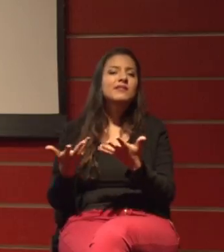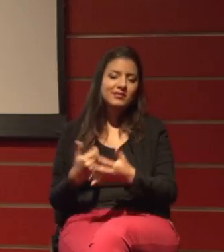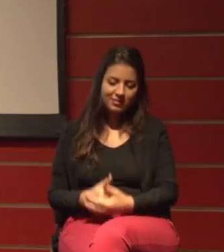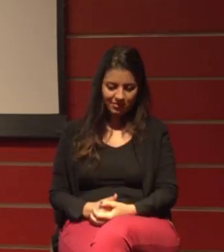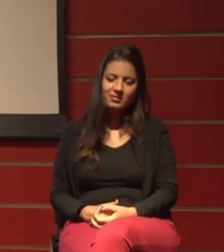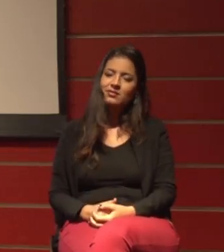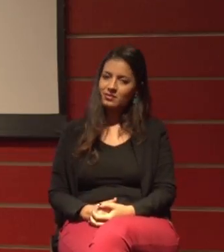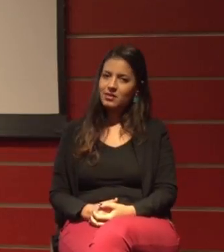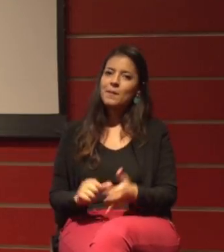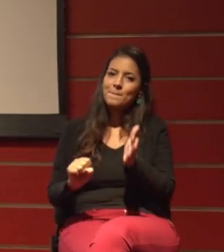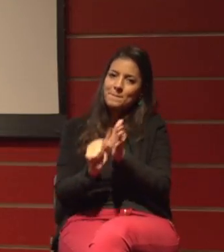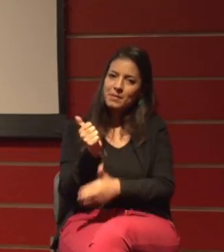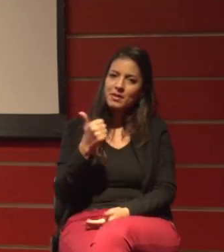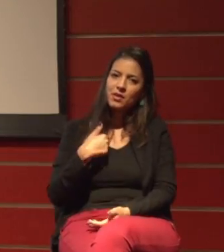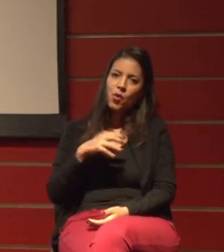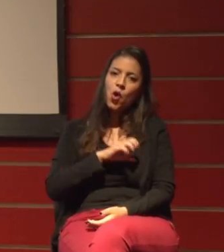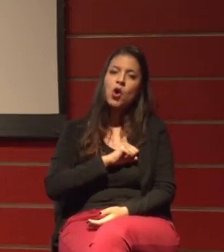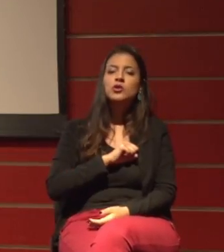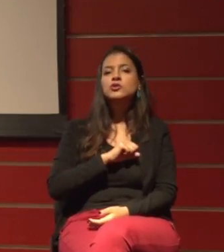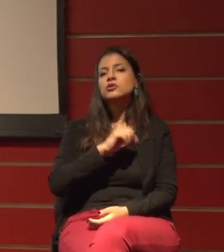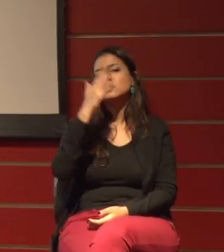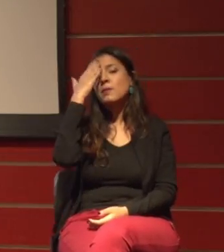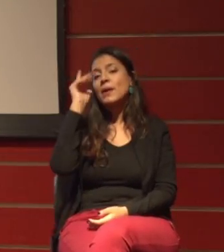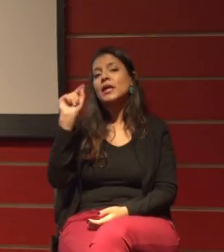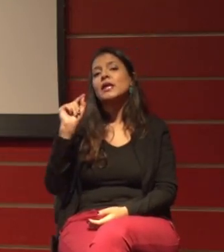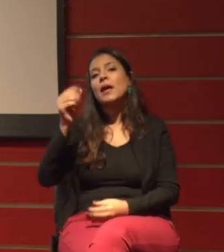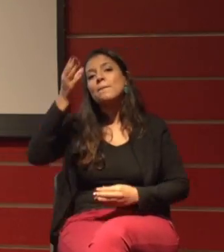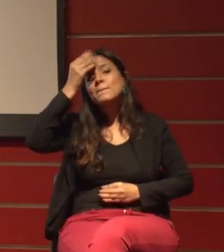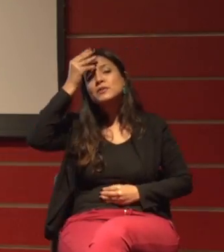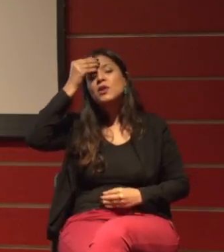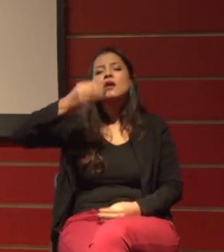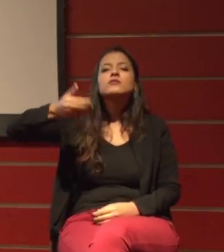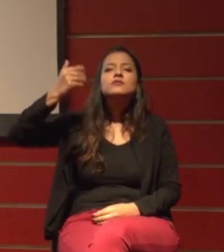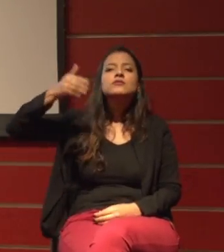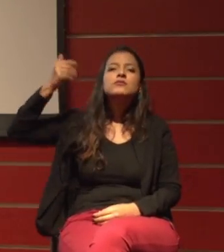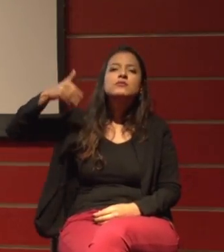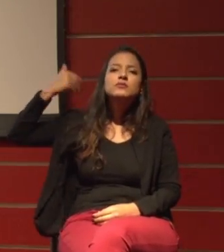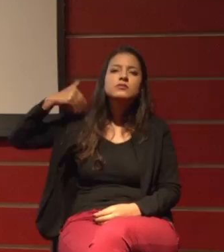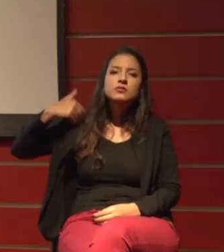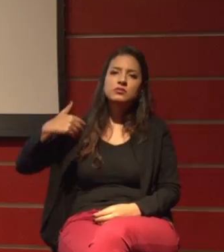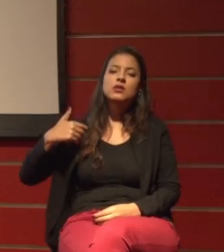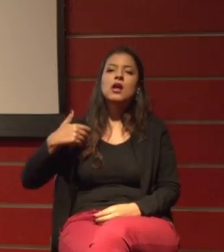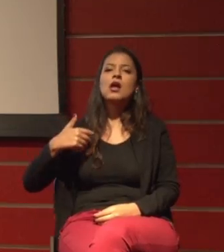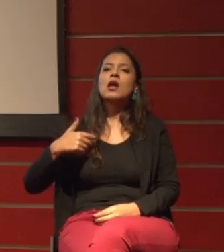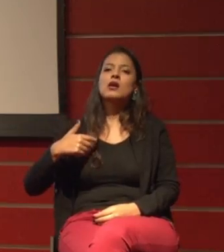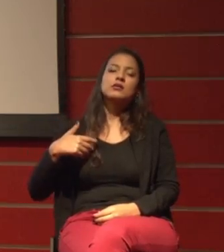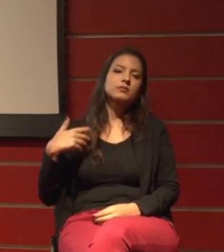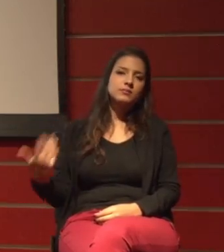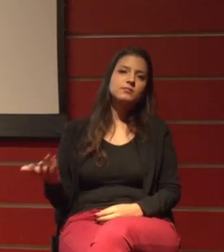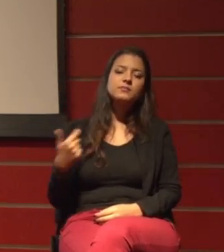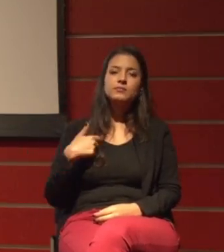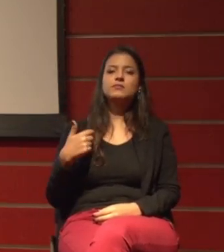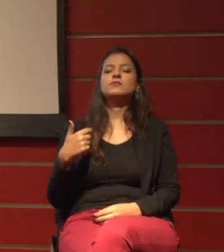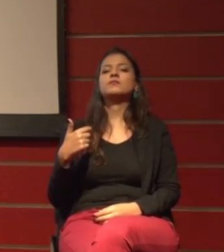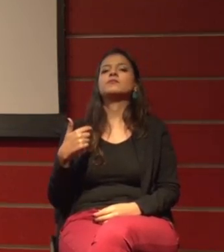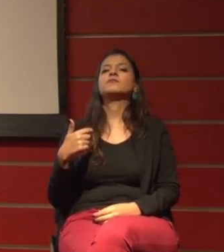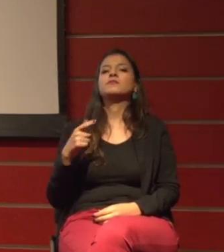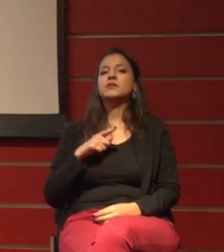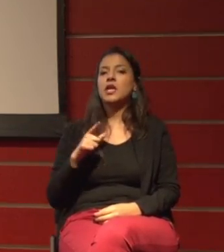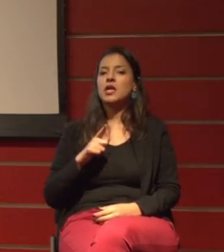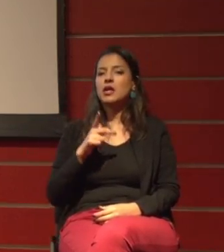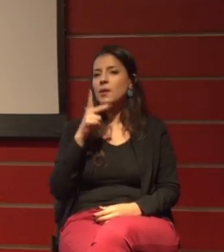mim eu primeiro gosto de saber quem ela é qual é o passado de onde ela vem e aí tudo né eu uso um